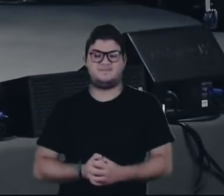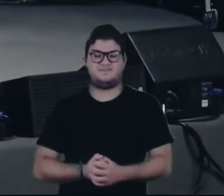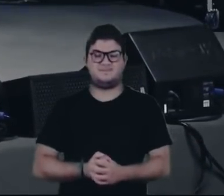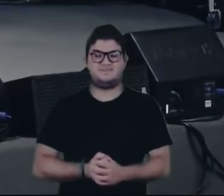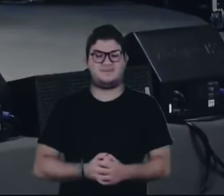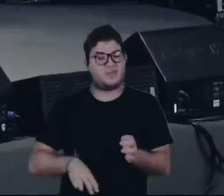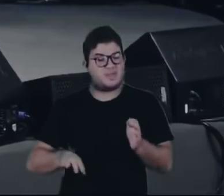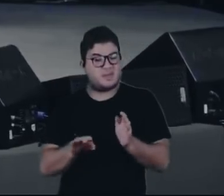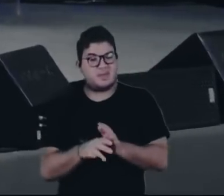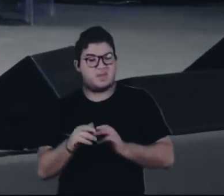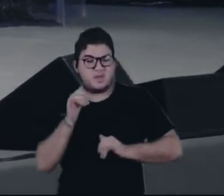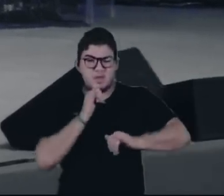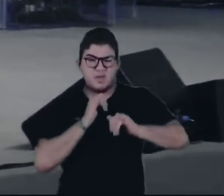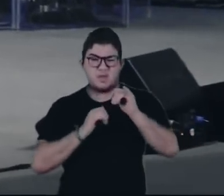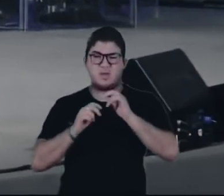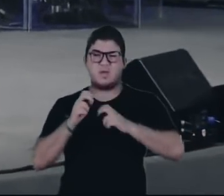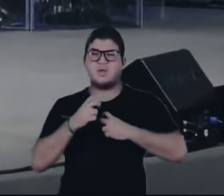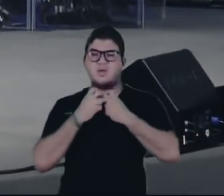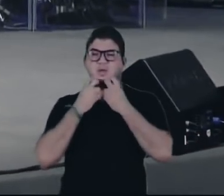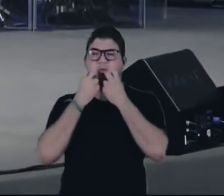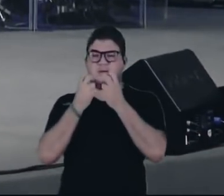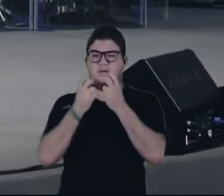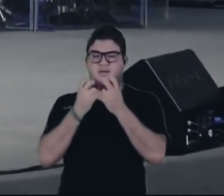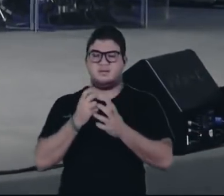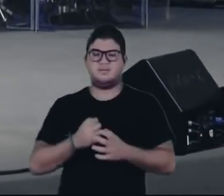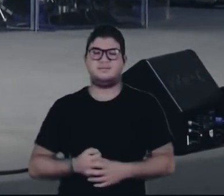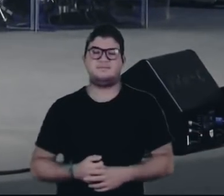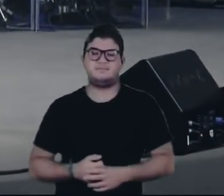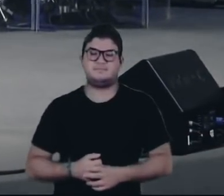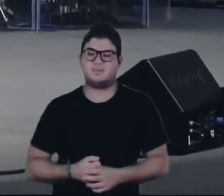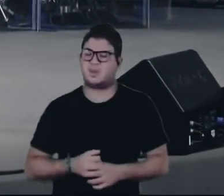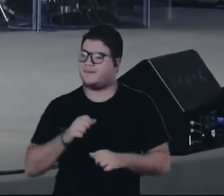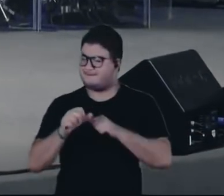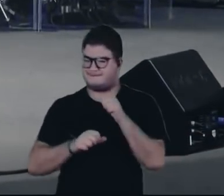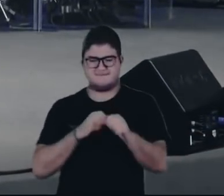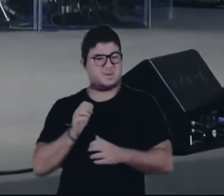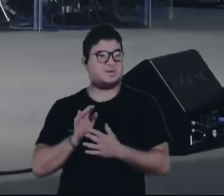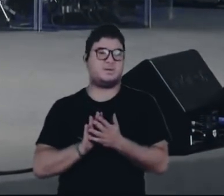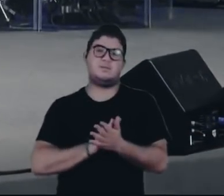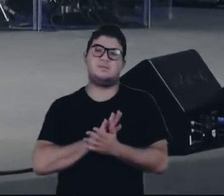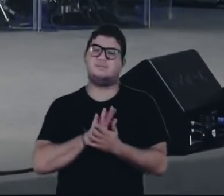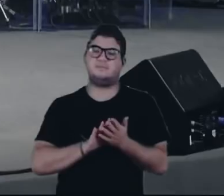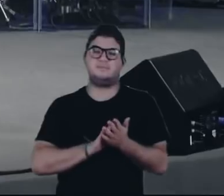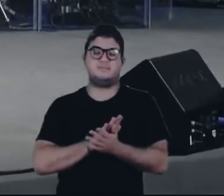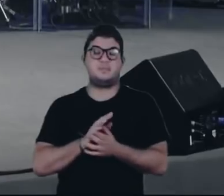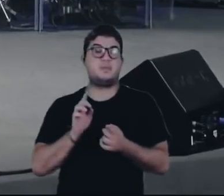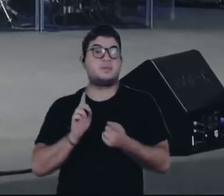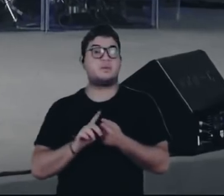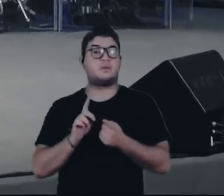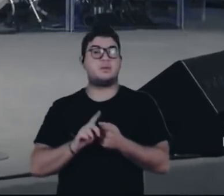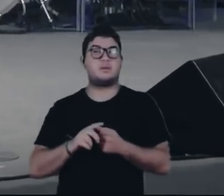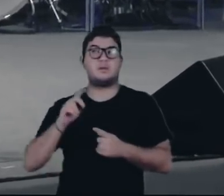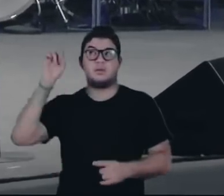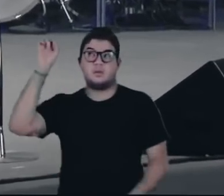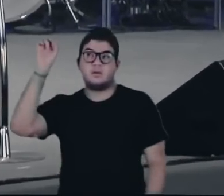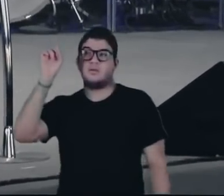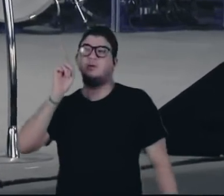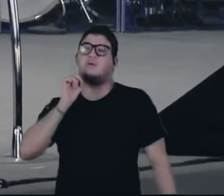Quando ele chegou lá para cantar, saiu do mesmo jeitinho, gente. Não mudou nada. Sabe por quê? Porque o anjo não